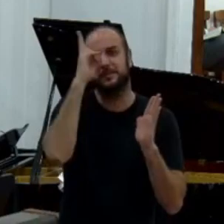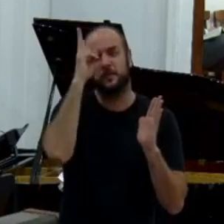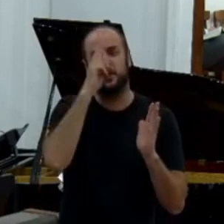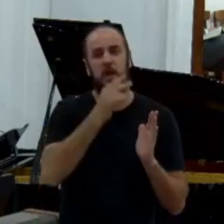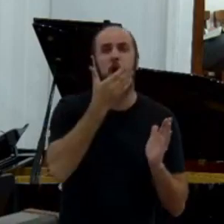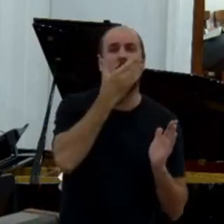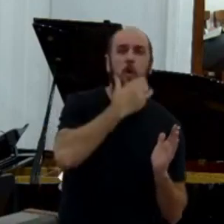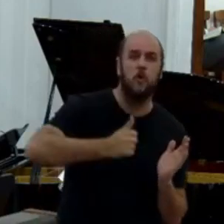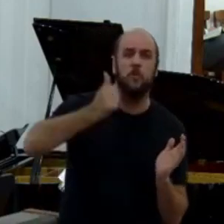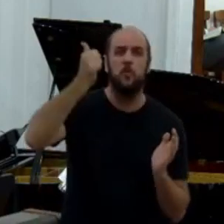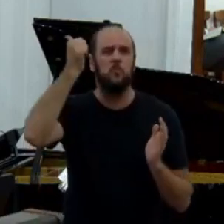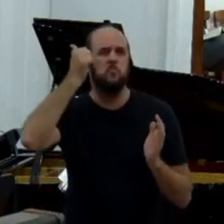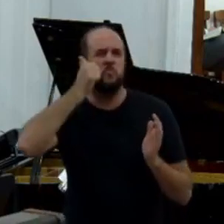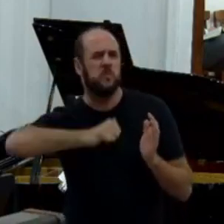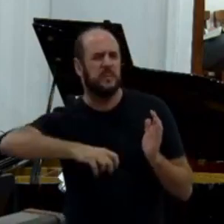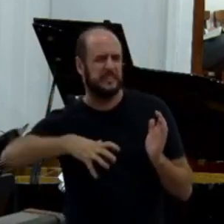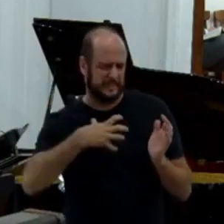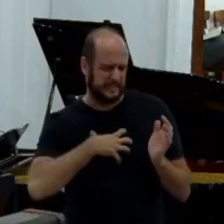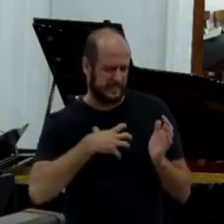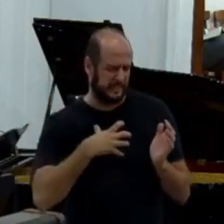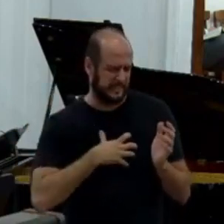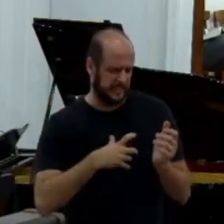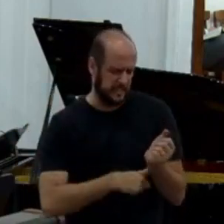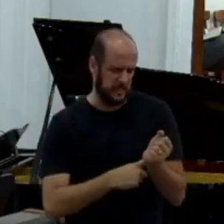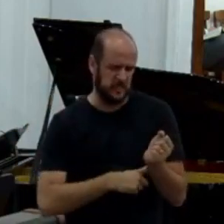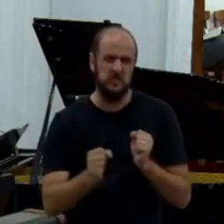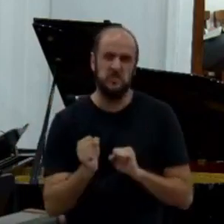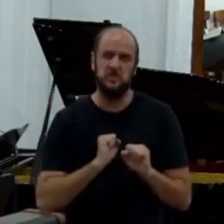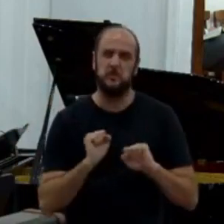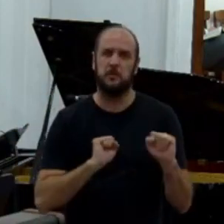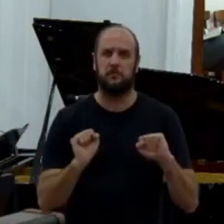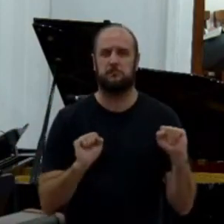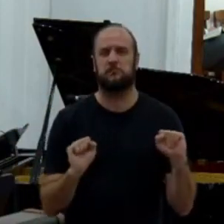homens e mulheres tomados pela ira,